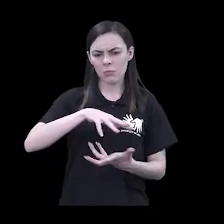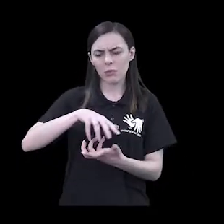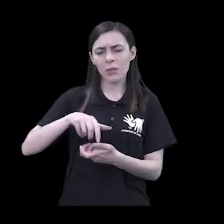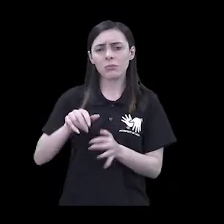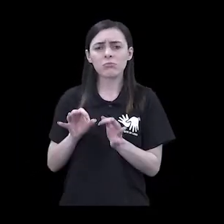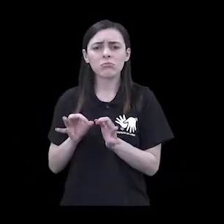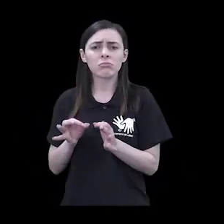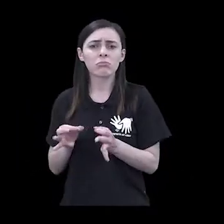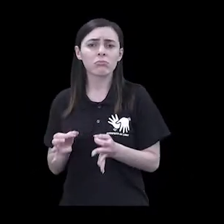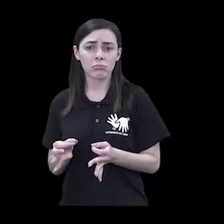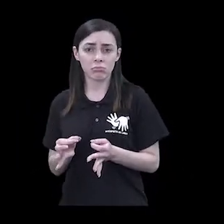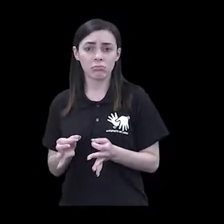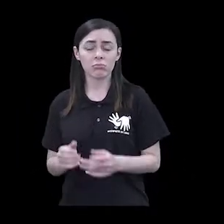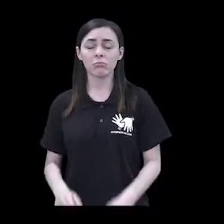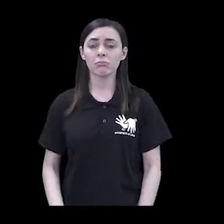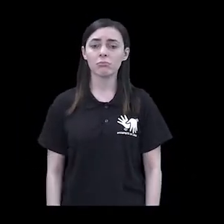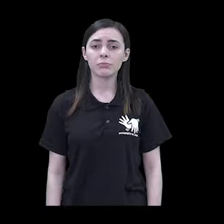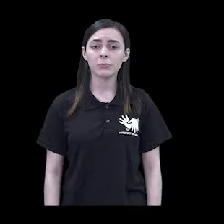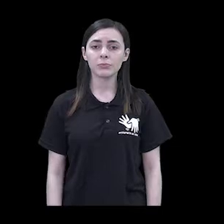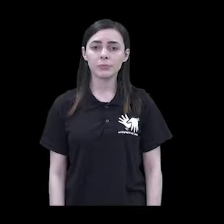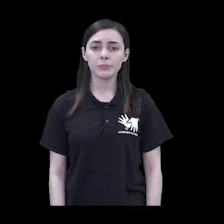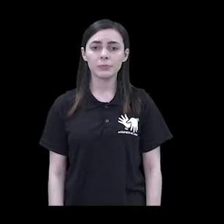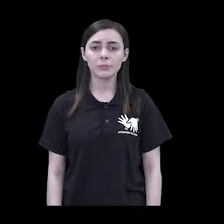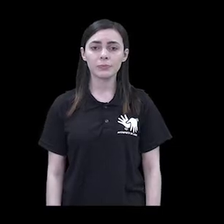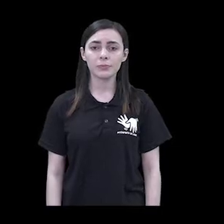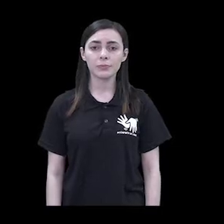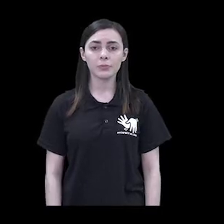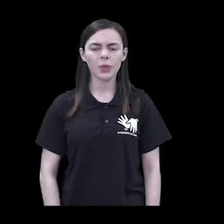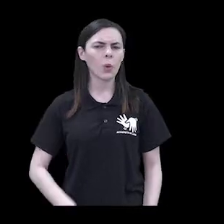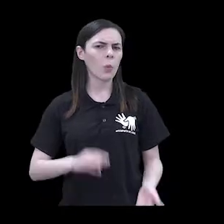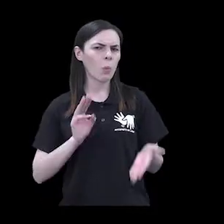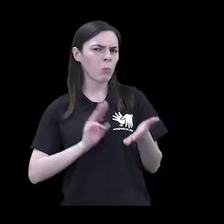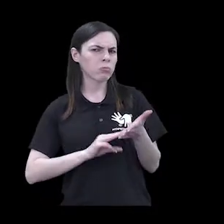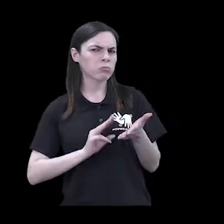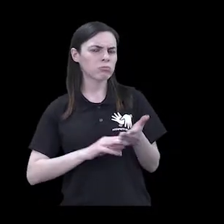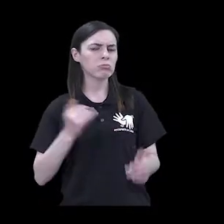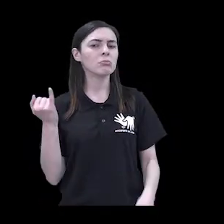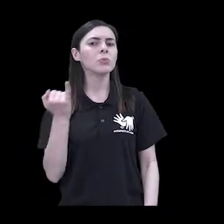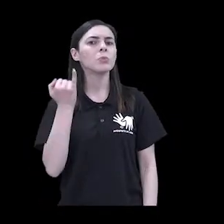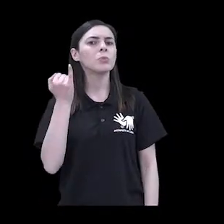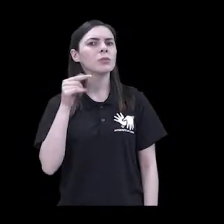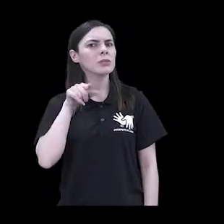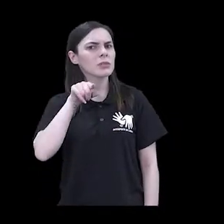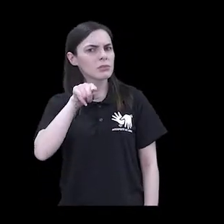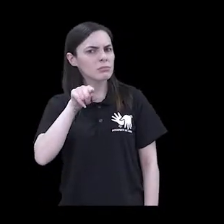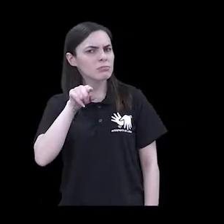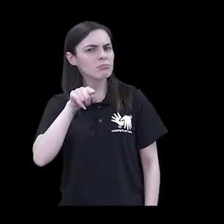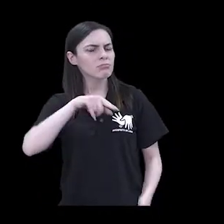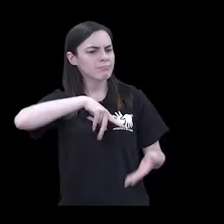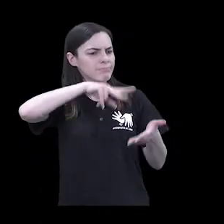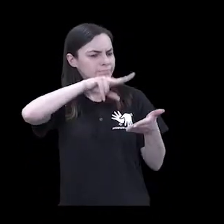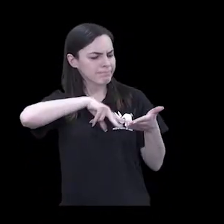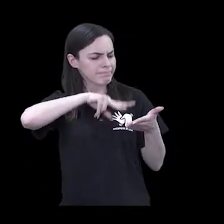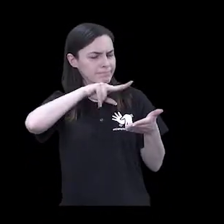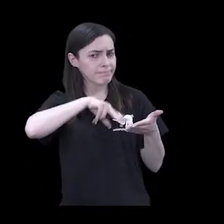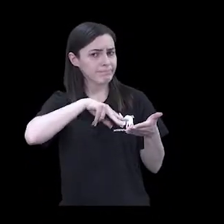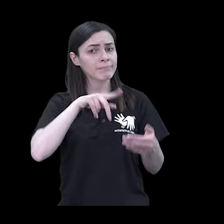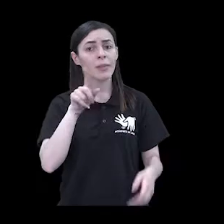E um motivo para você ler é por causa que